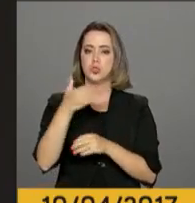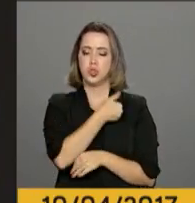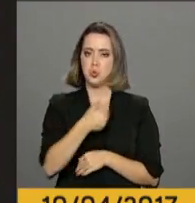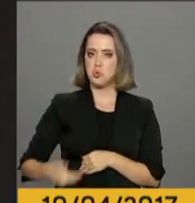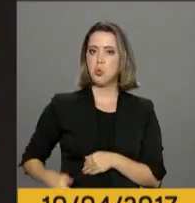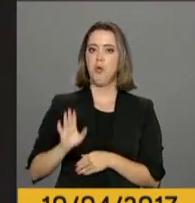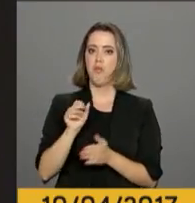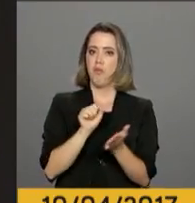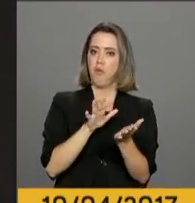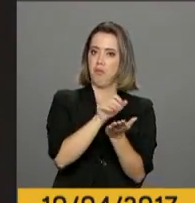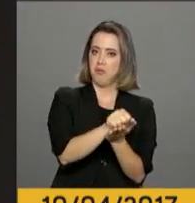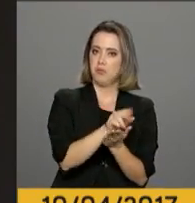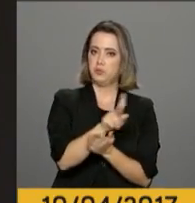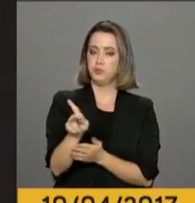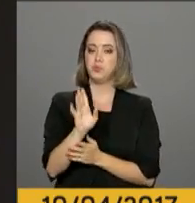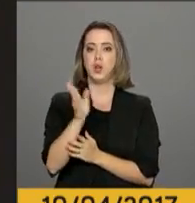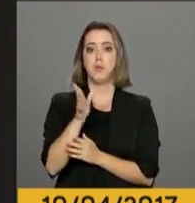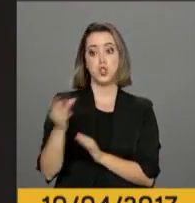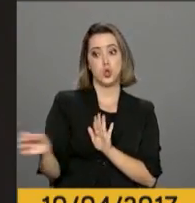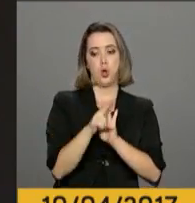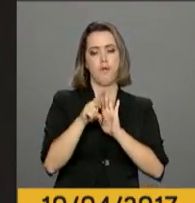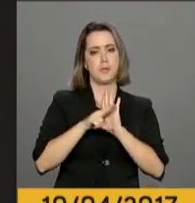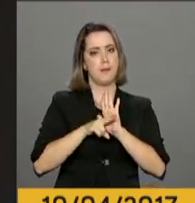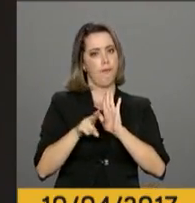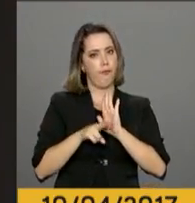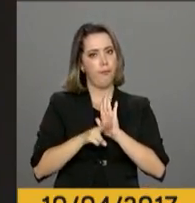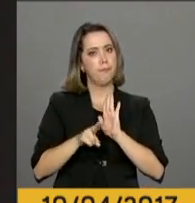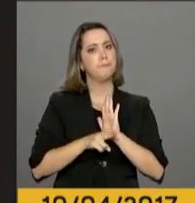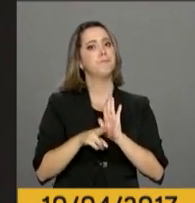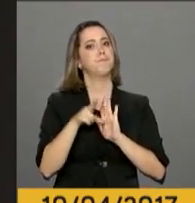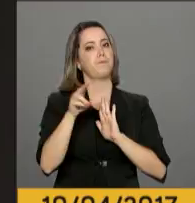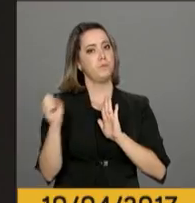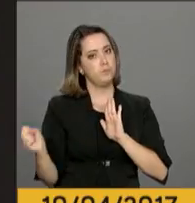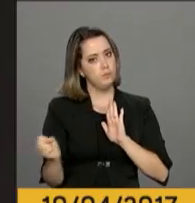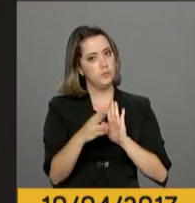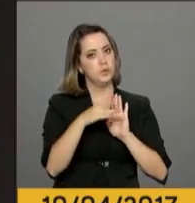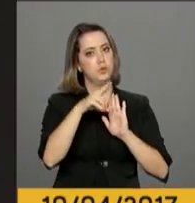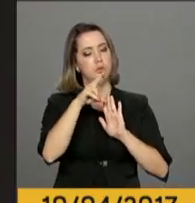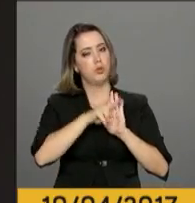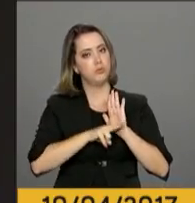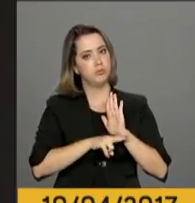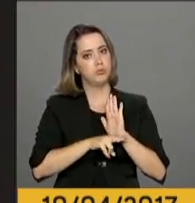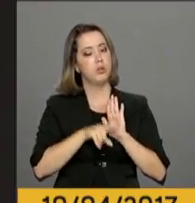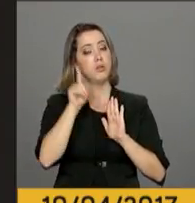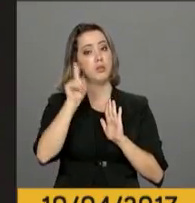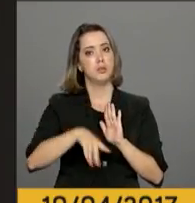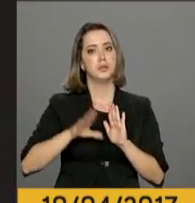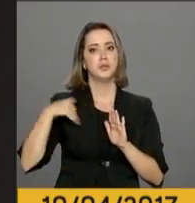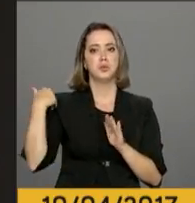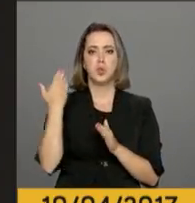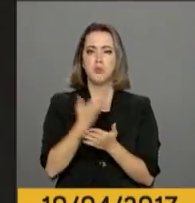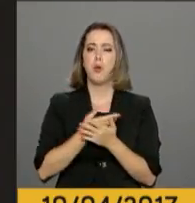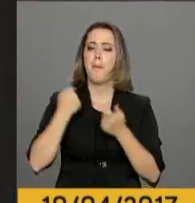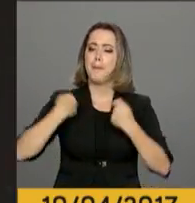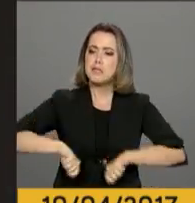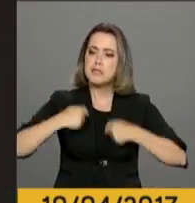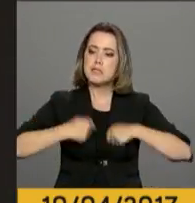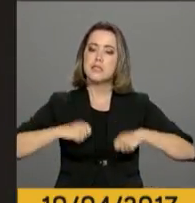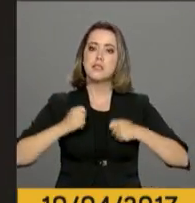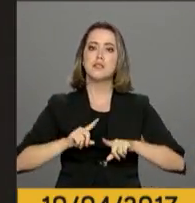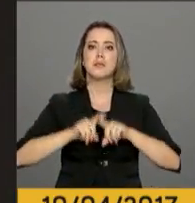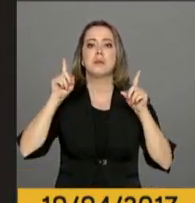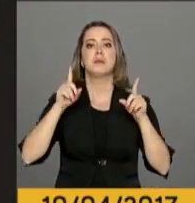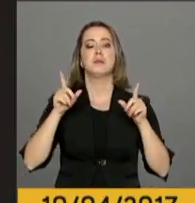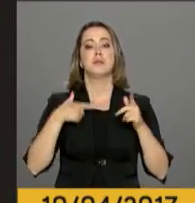ambiciosa agenda de reformas. Reformas, convenhamos, que eram há muito tempo necessárias e que